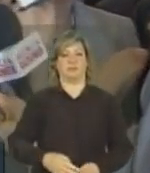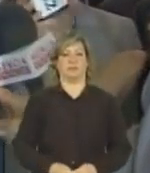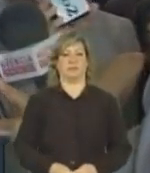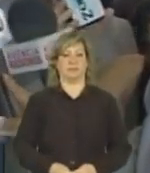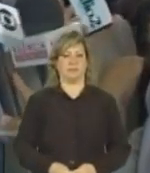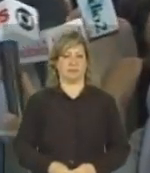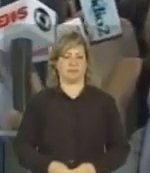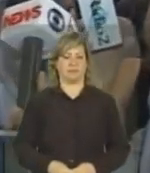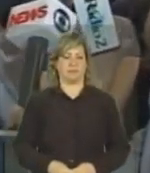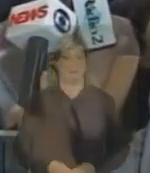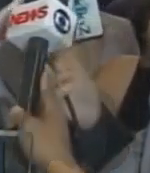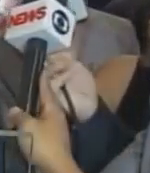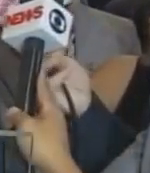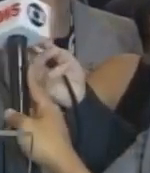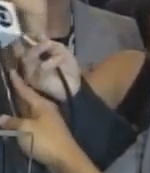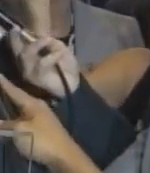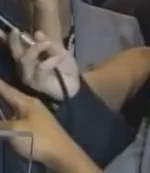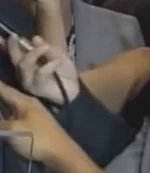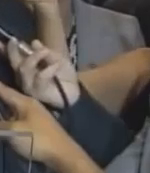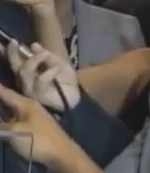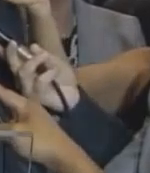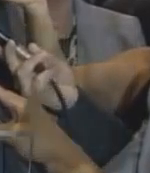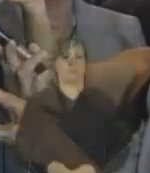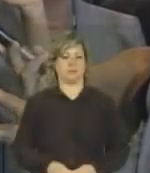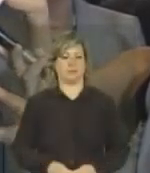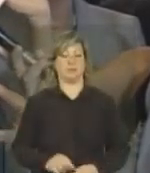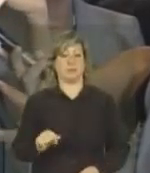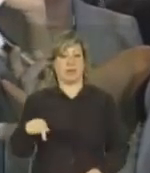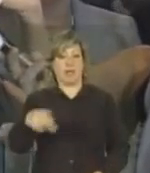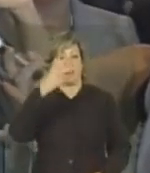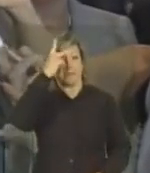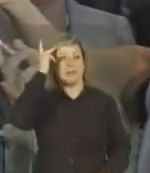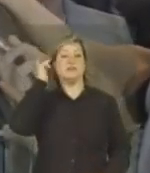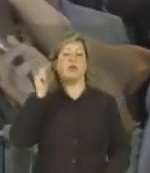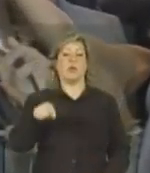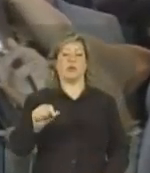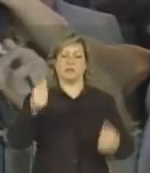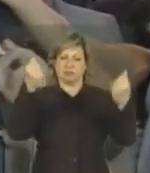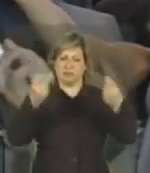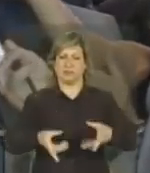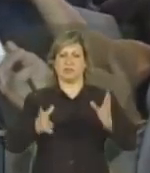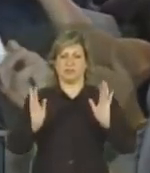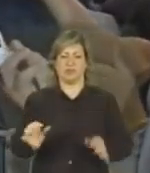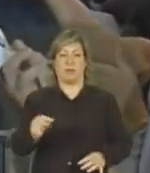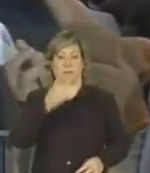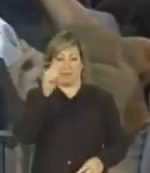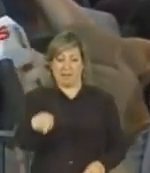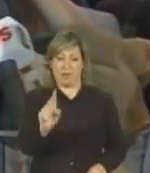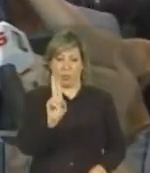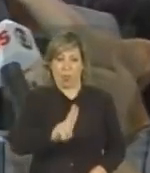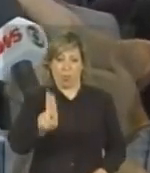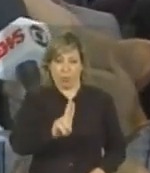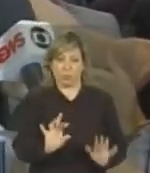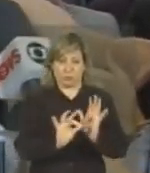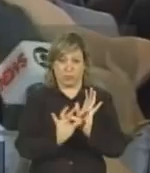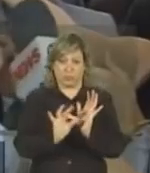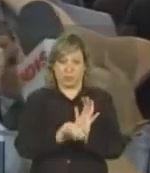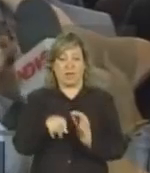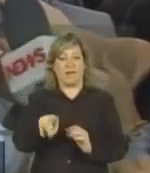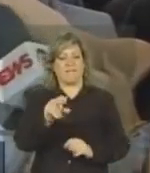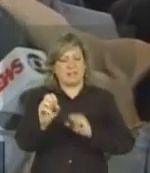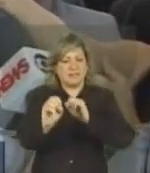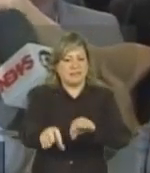consumidor vai ser tratado como criminoso? Veja, o usuário, ficou bem claro na apresentação, o usuário vai ser orientado